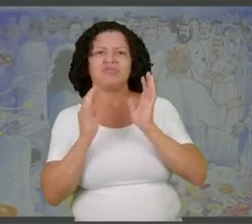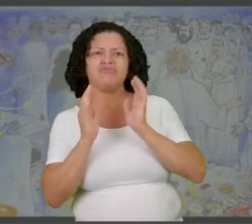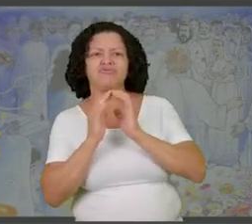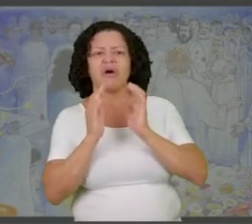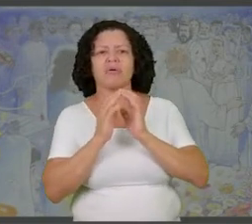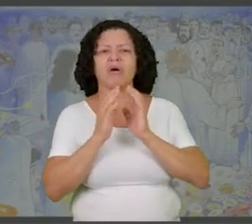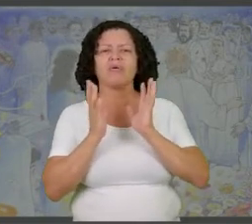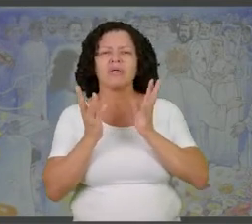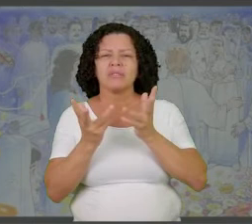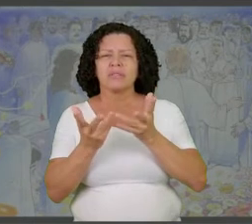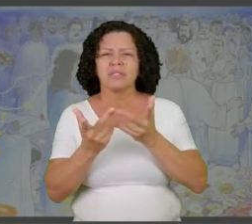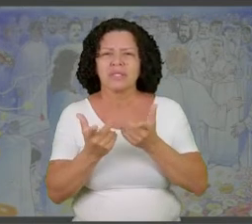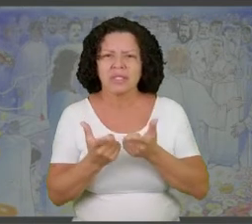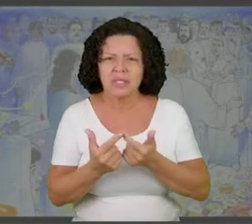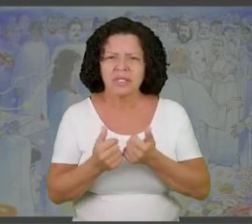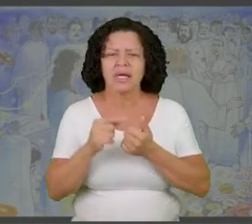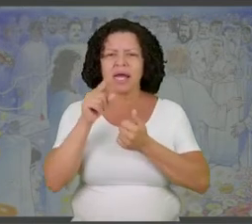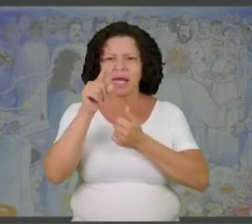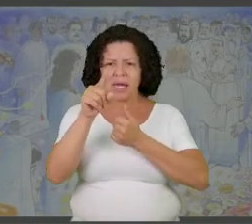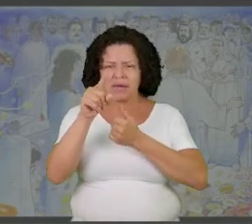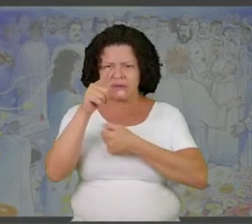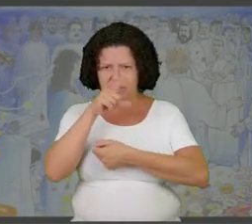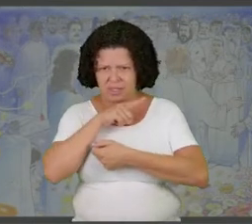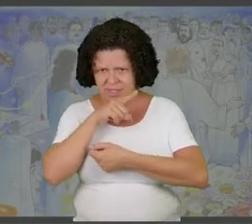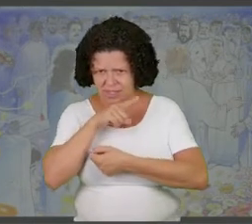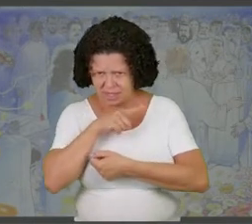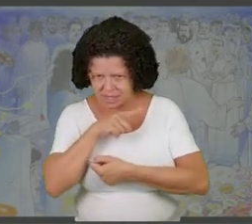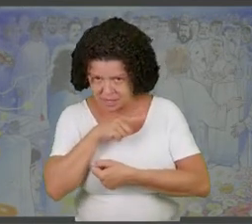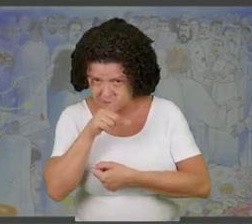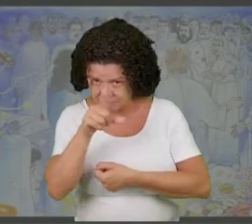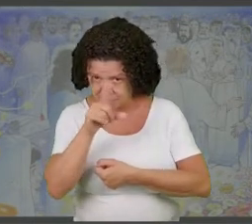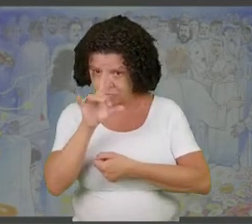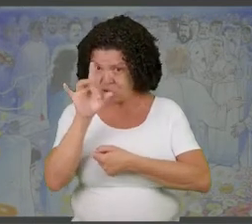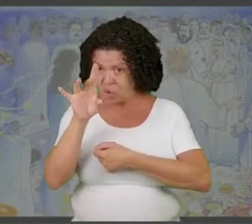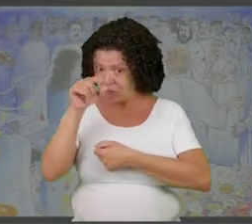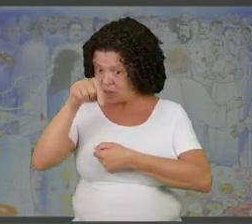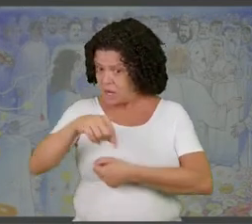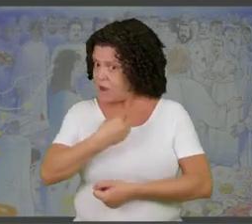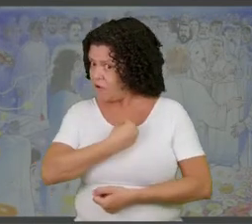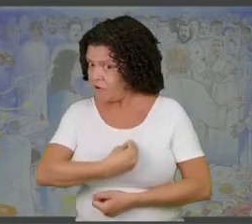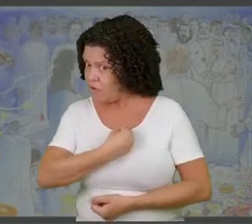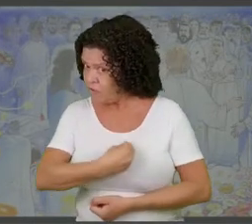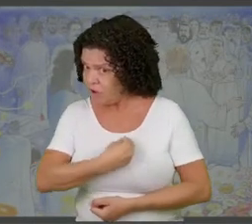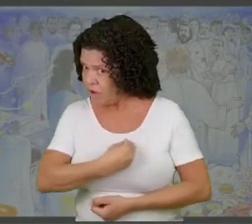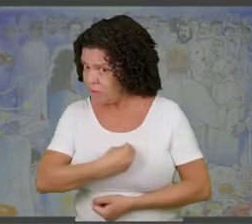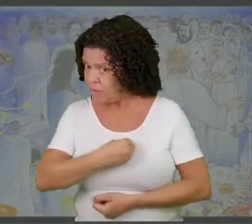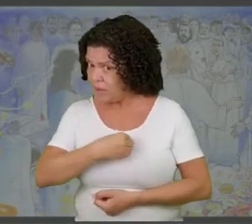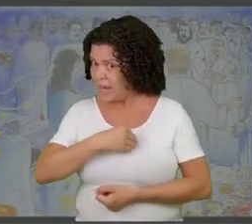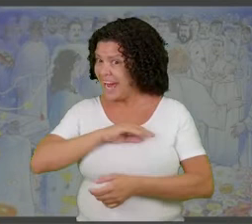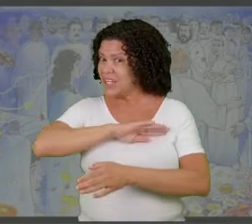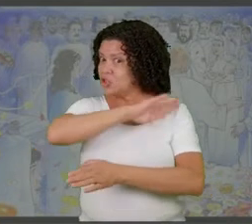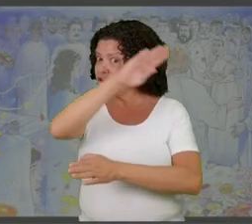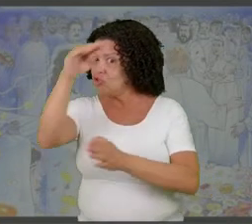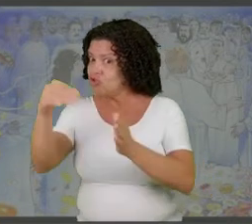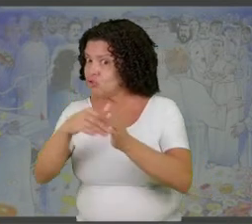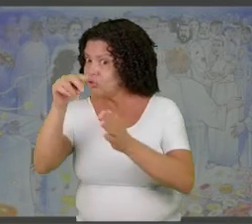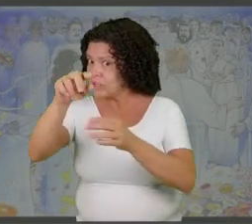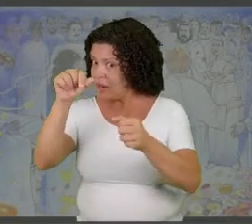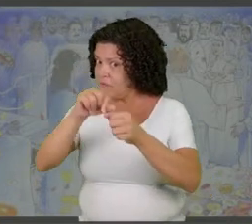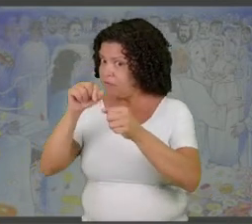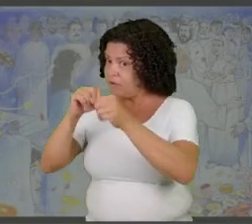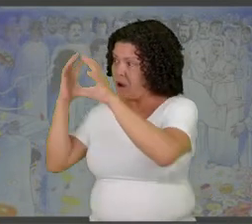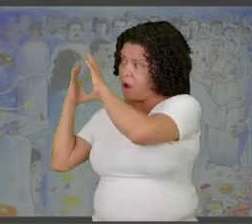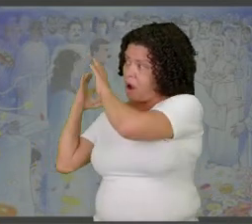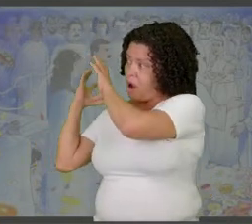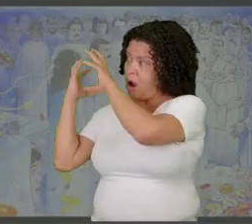essa qualidade que adquirimos, né, não só dessa vida, mas de todo o acúmulo de vidas